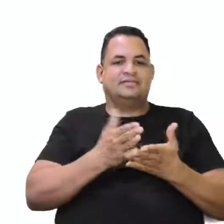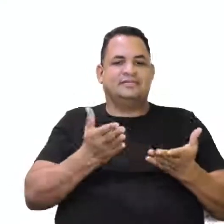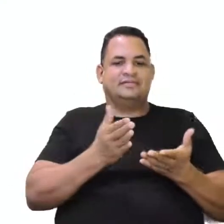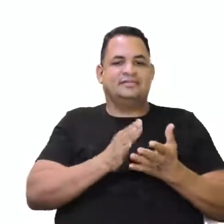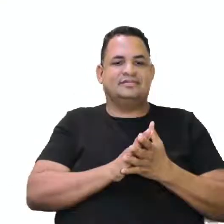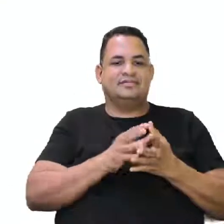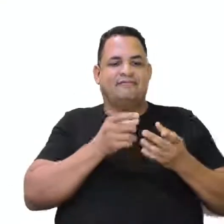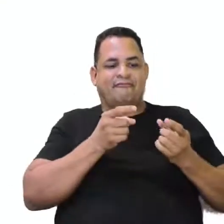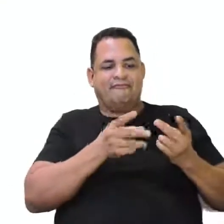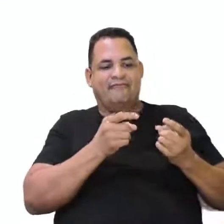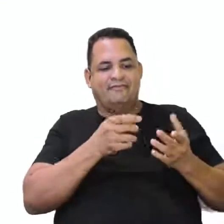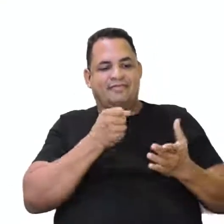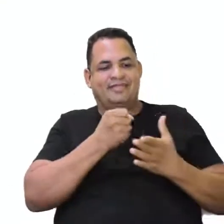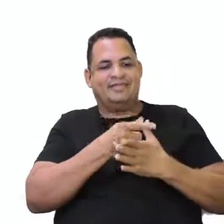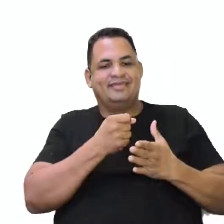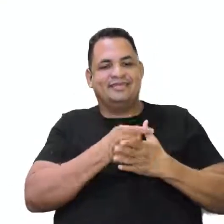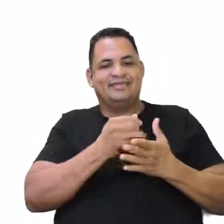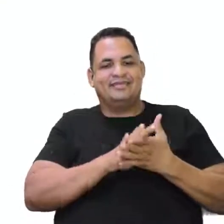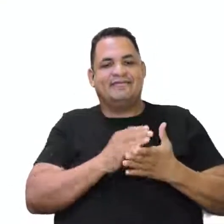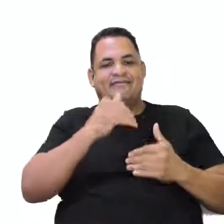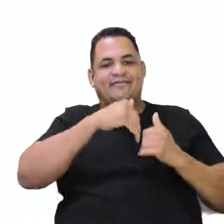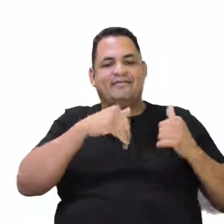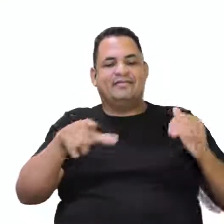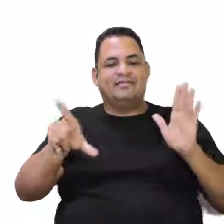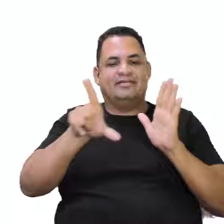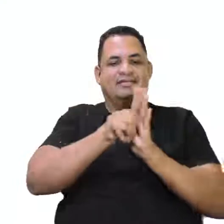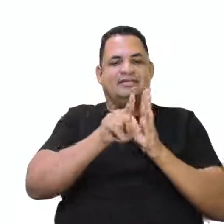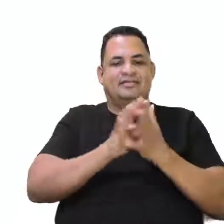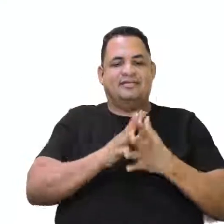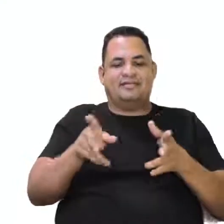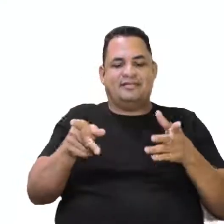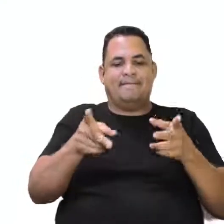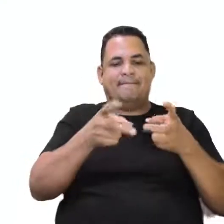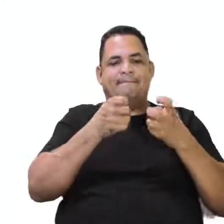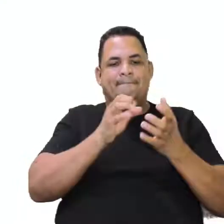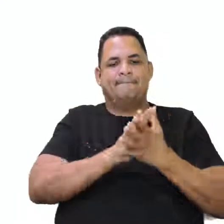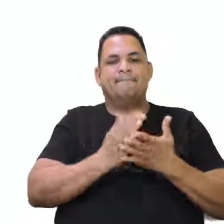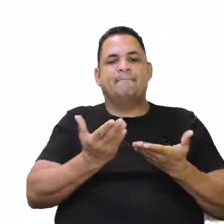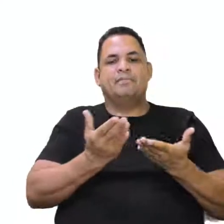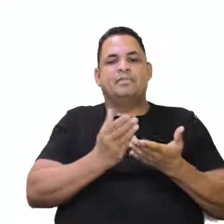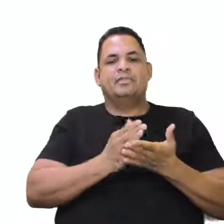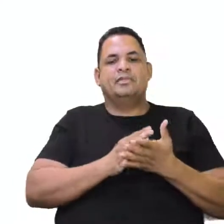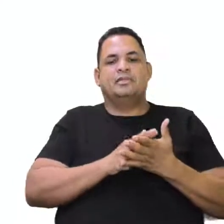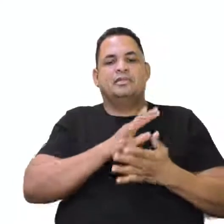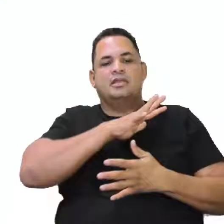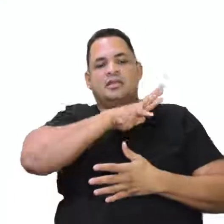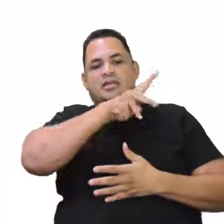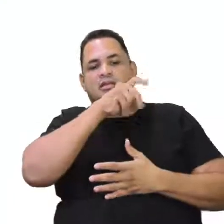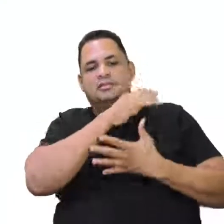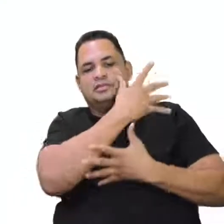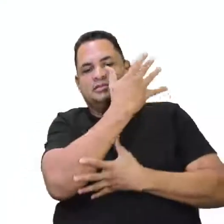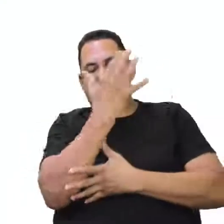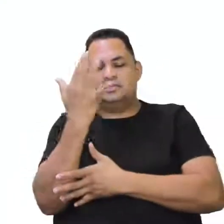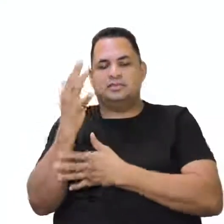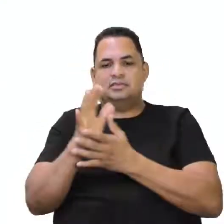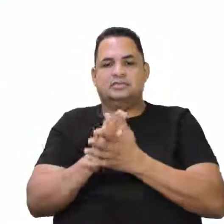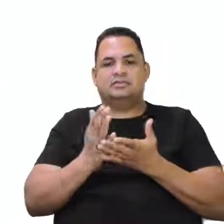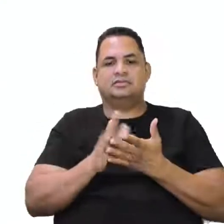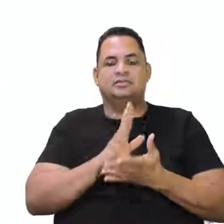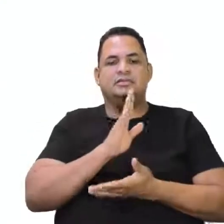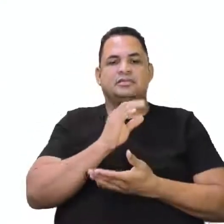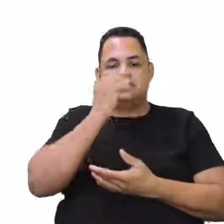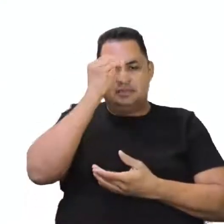essa comercialização ilegal, exploração ilegal da nossa flora e da nossa fauna,